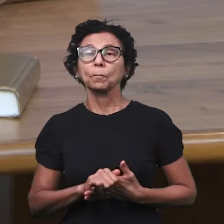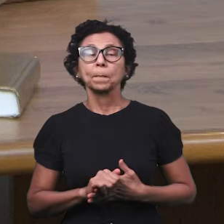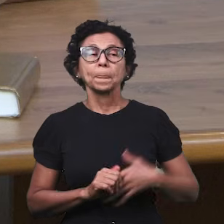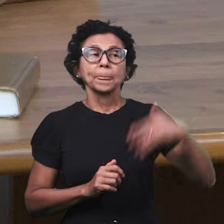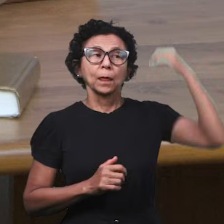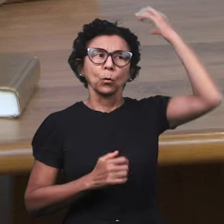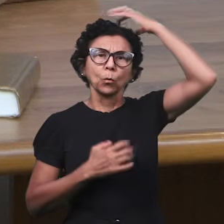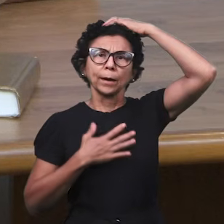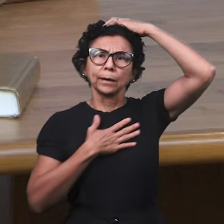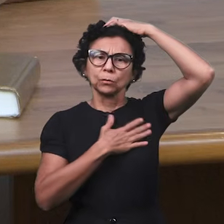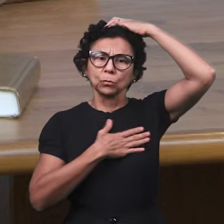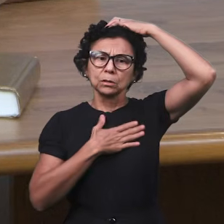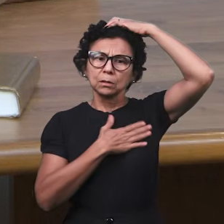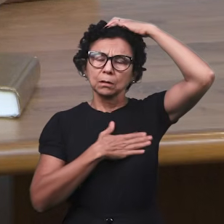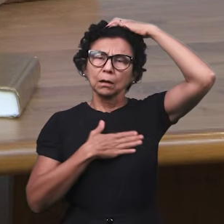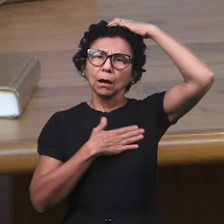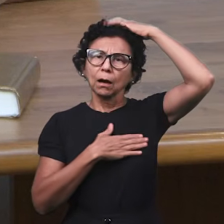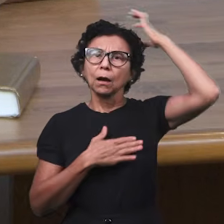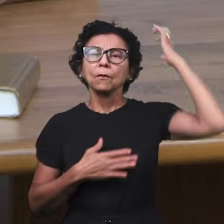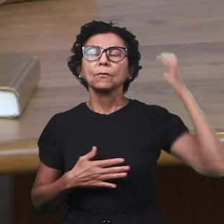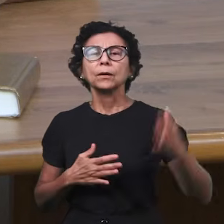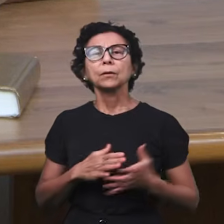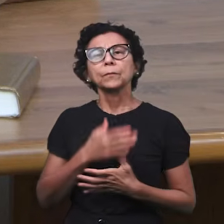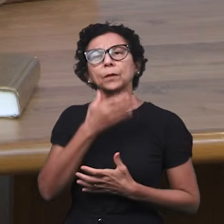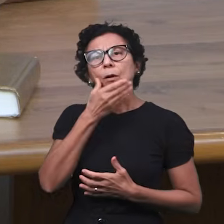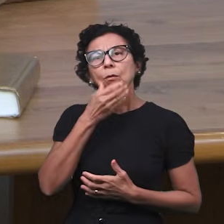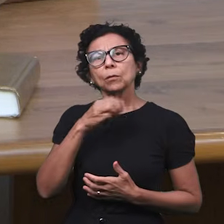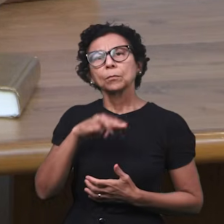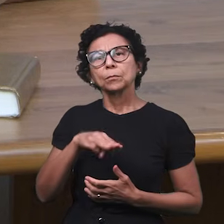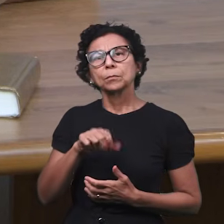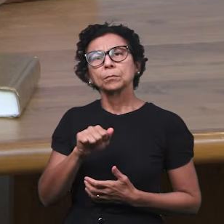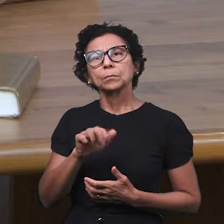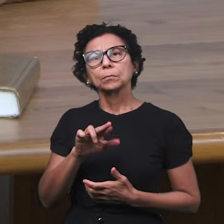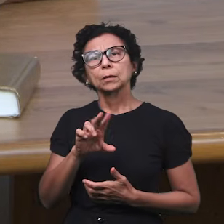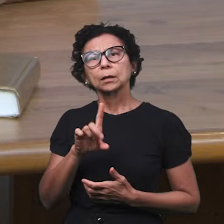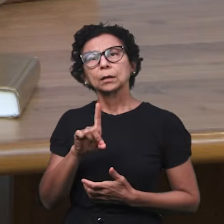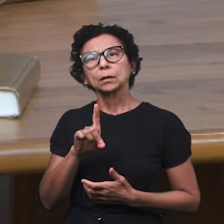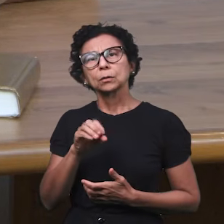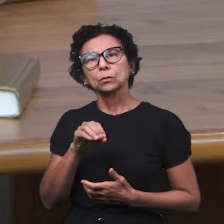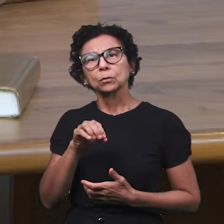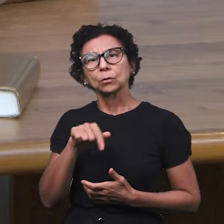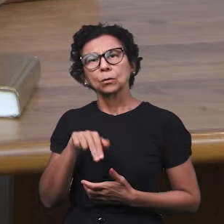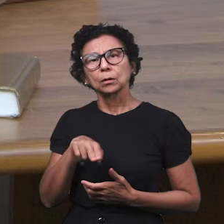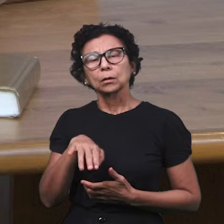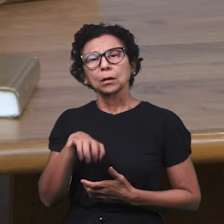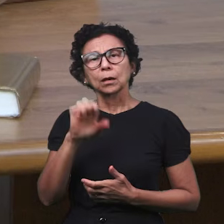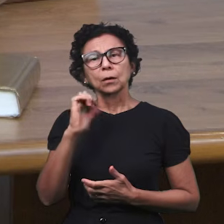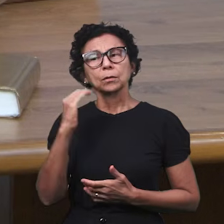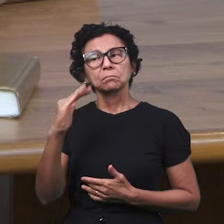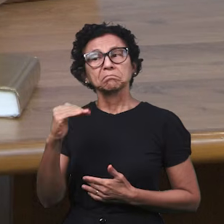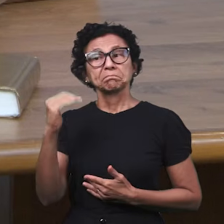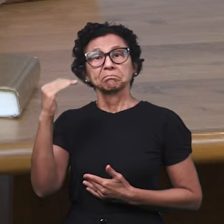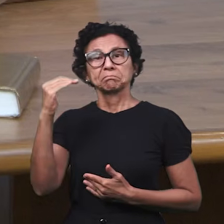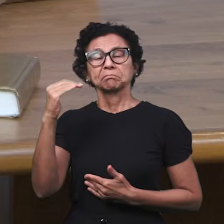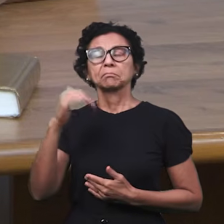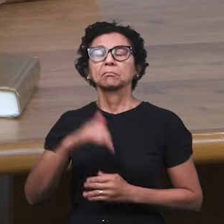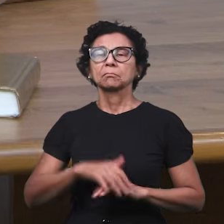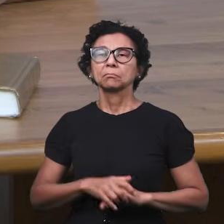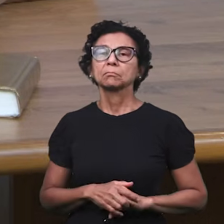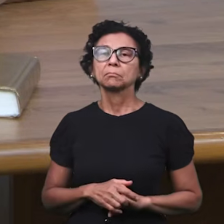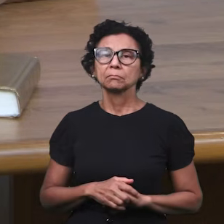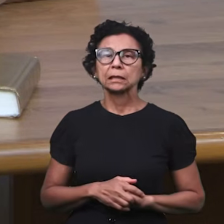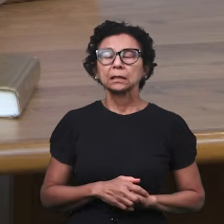as províncias, porque o homem Mardoqueu se ia engrandecendo. Feriram, pois, os judeus